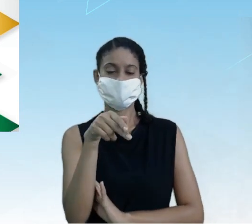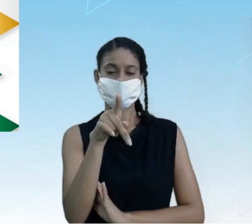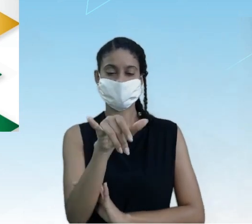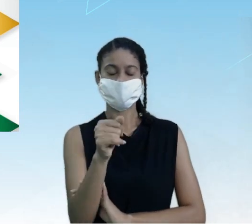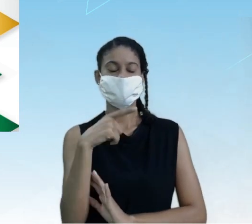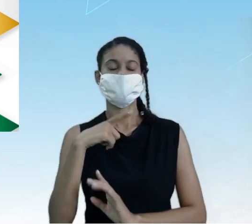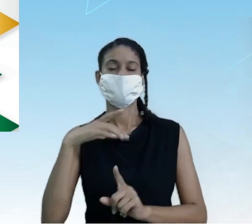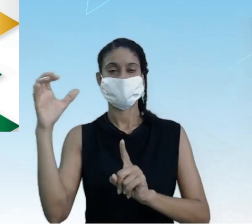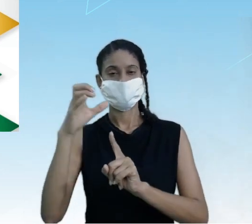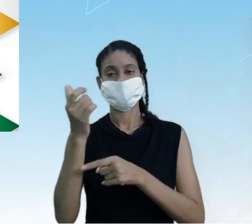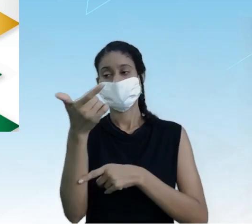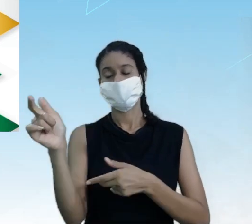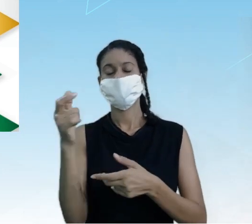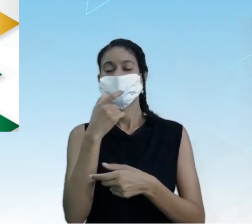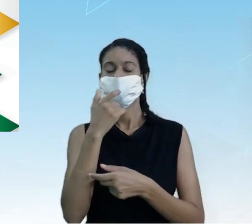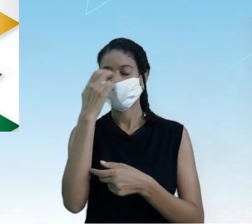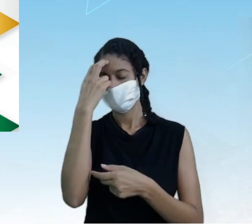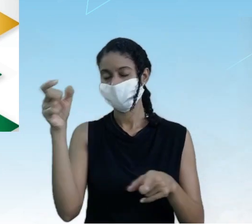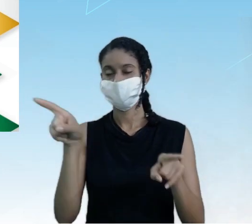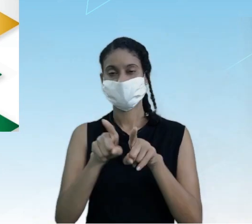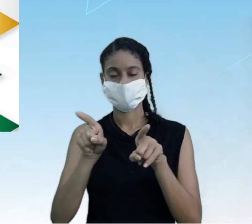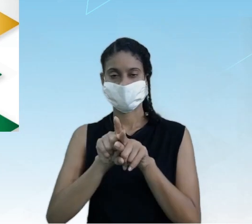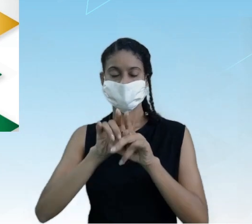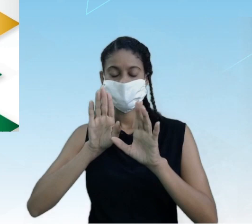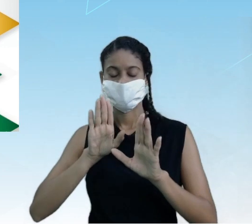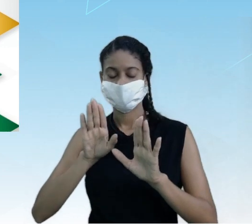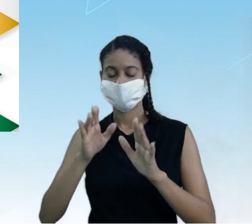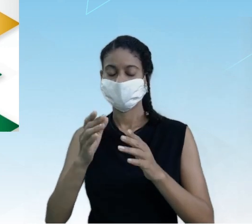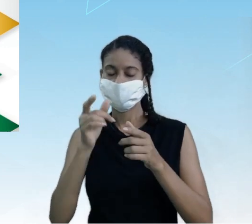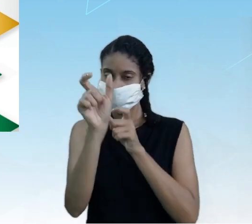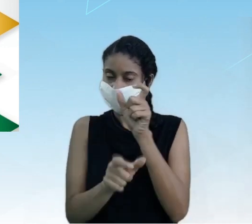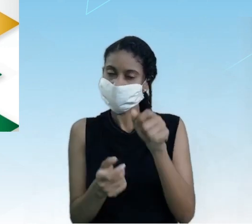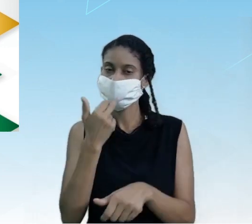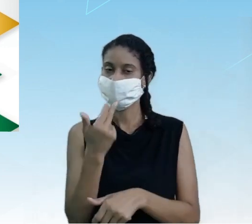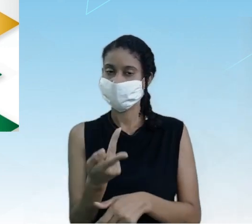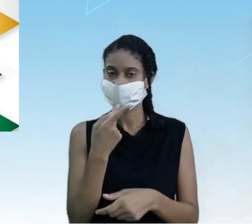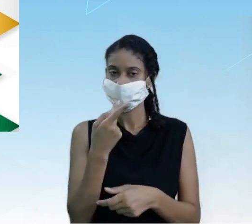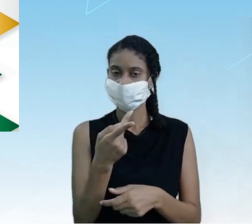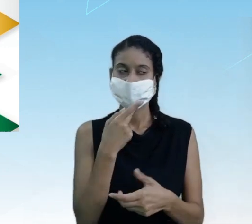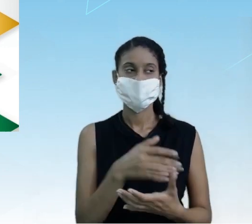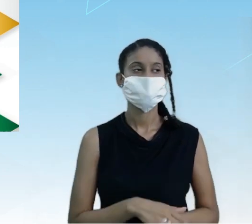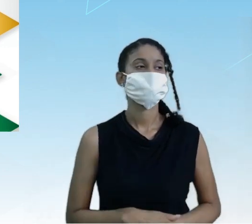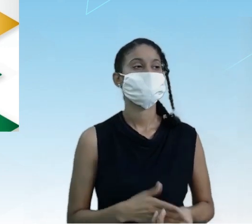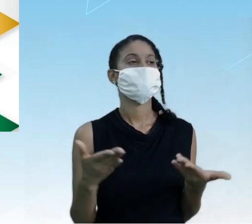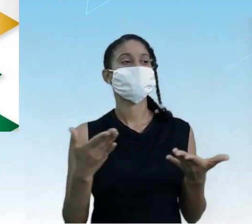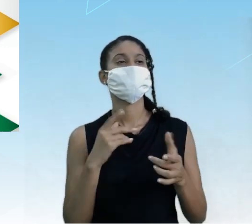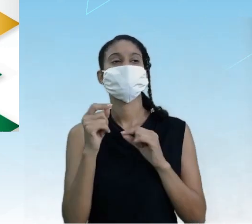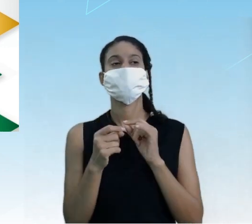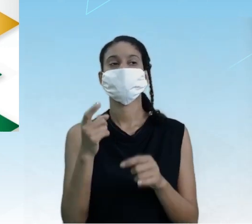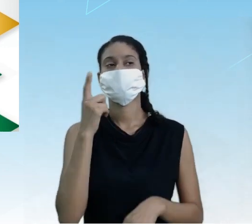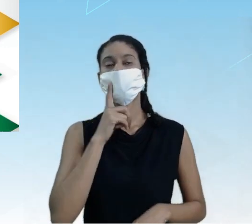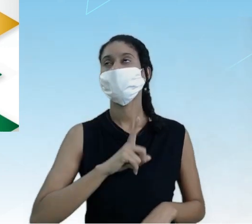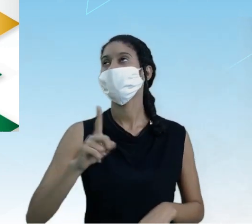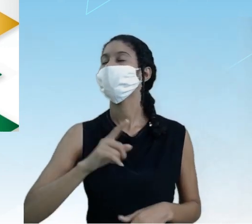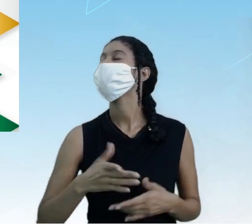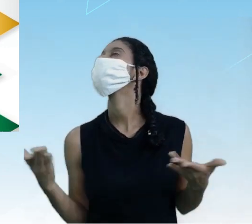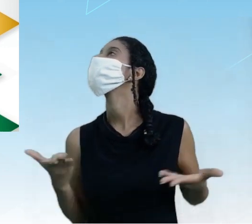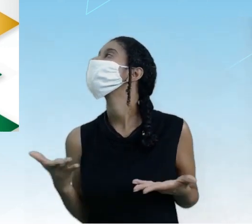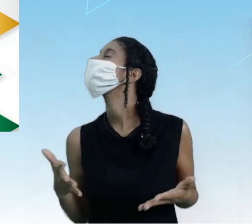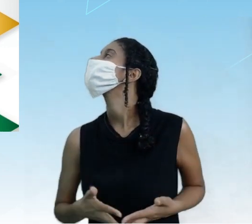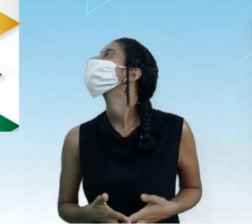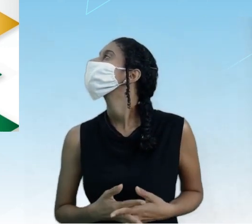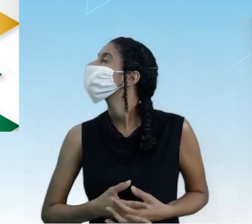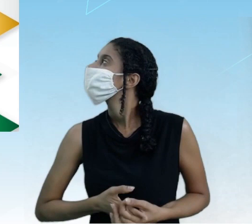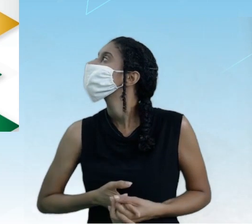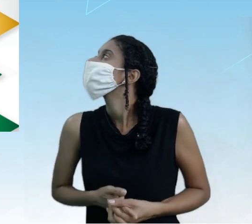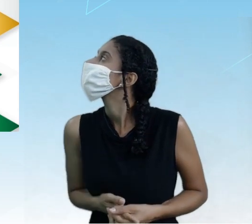outras culturas aí diretamente no seu falar. Agora a gente vai lá para cima, né? A gente vai lá